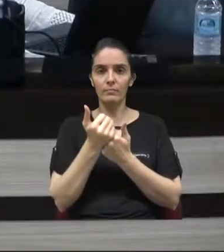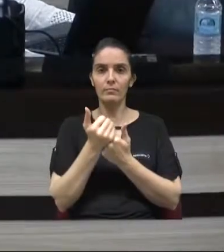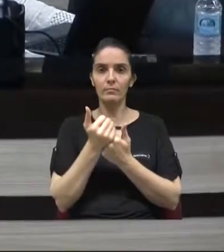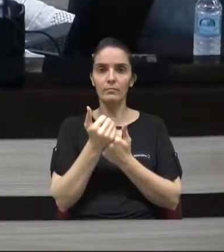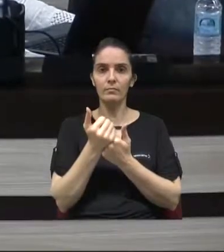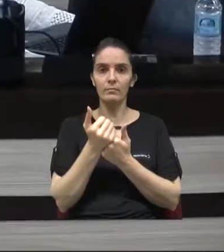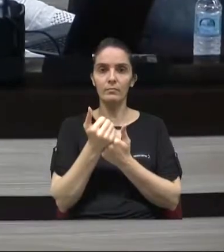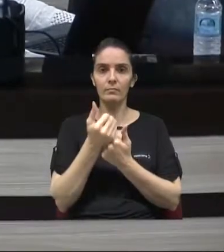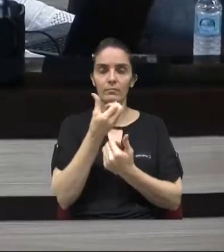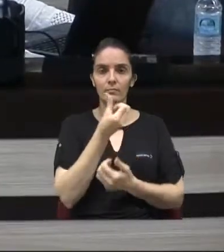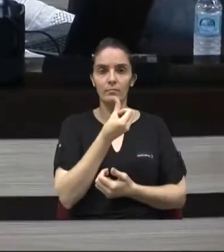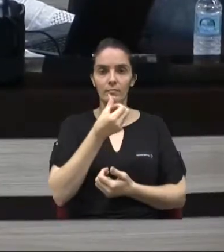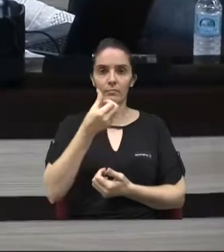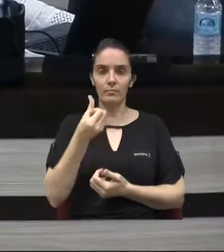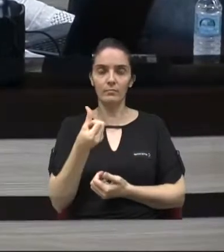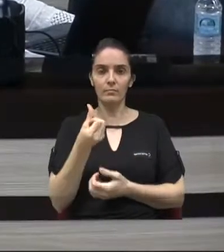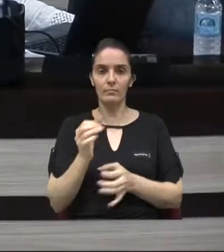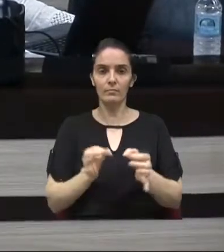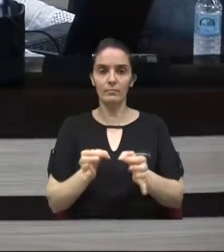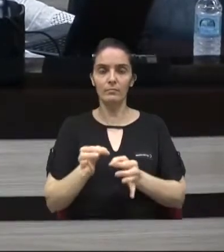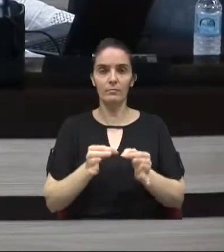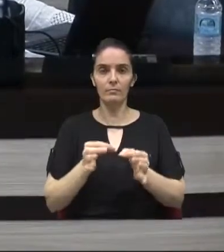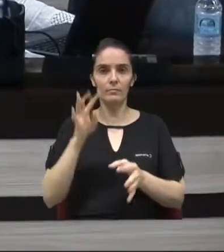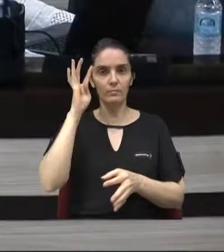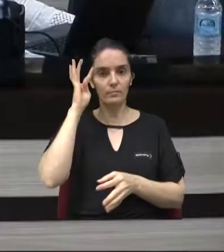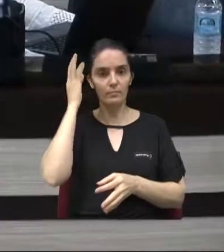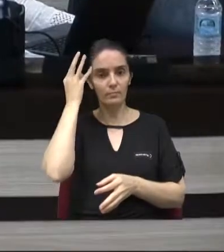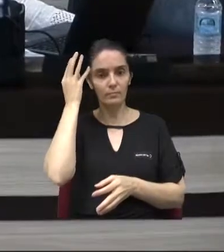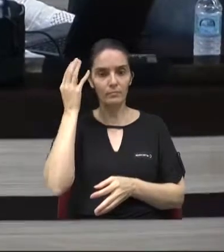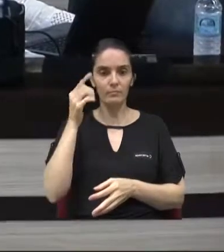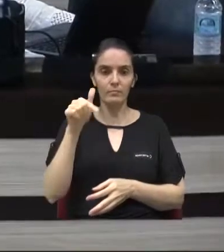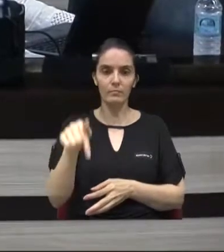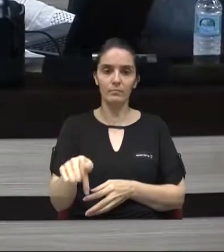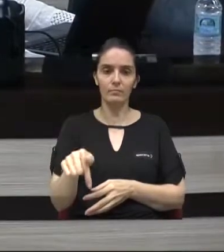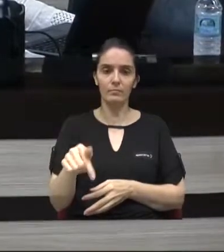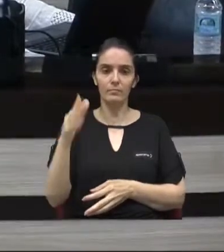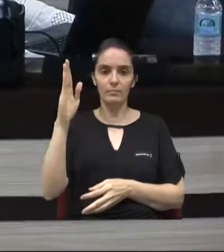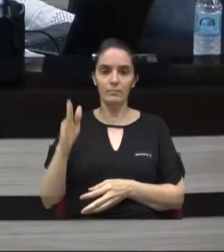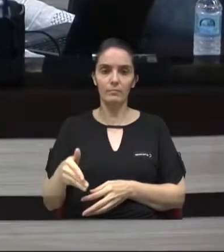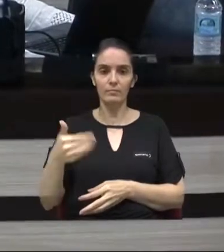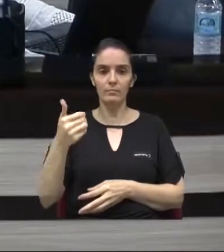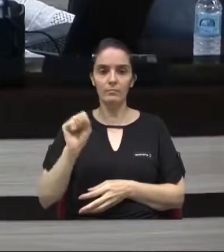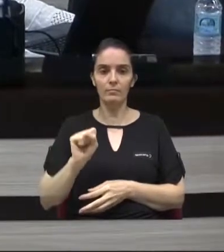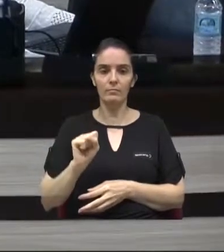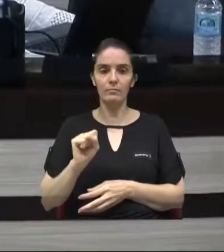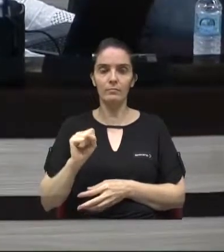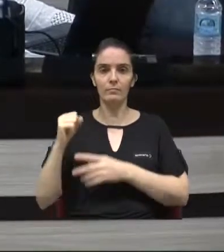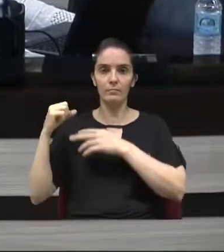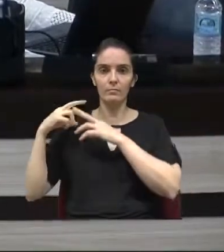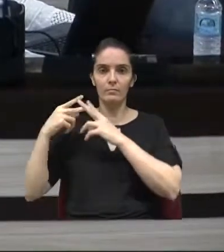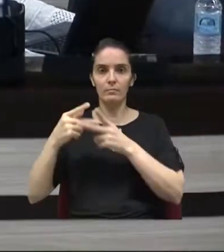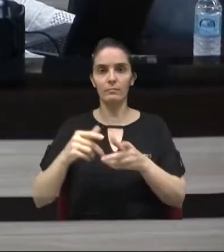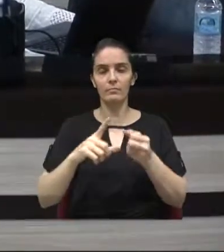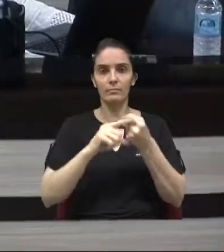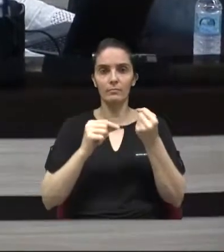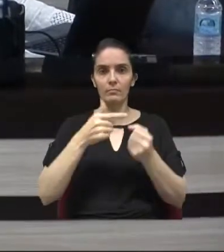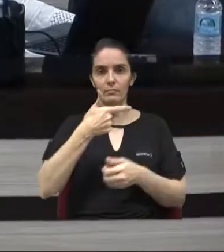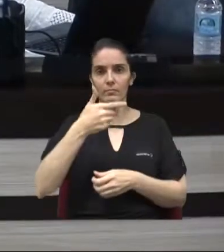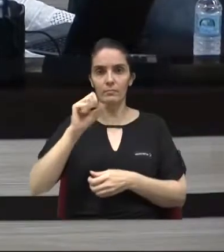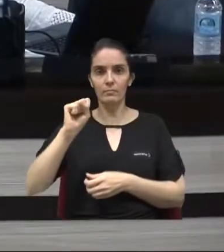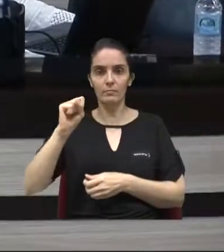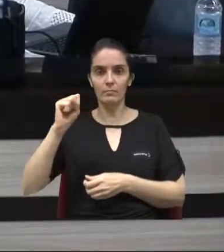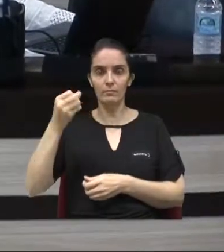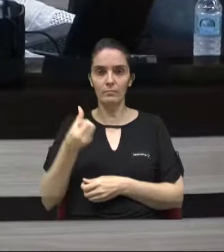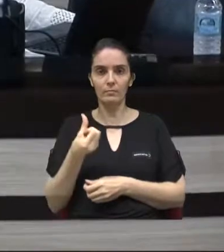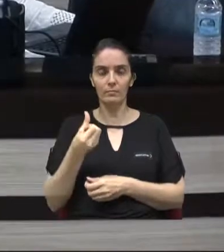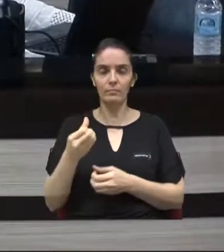Substitutivo número 66 ao projeto de resolução número 7/2018. Altera o artigo 286 do